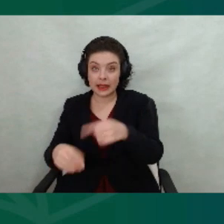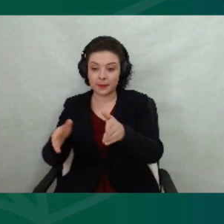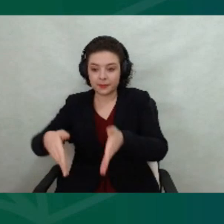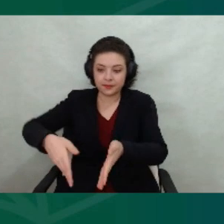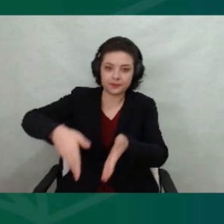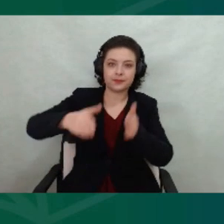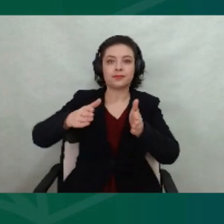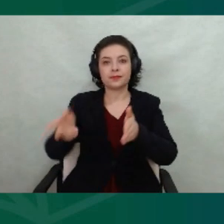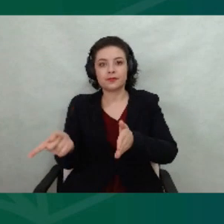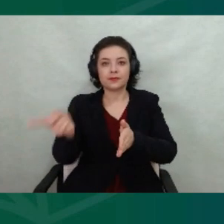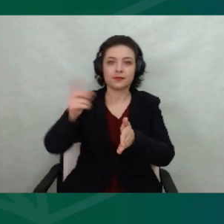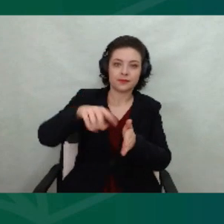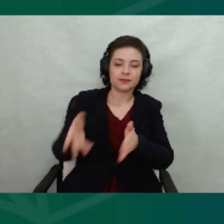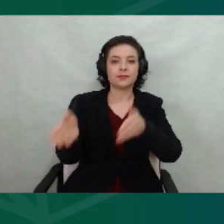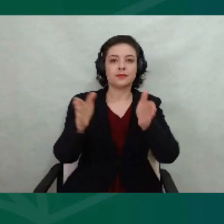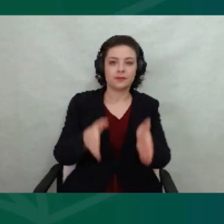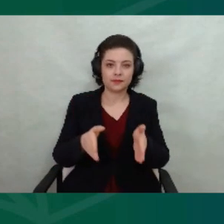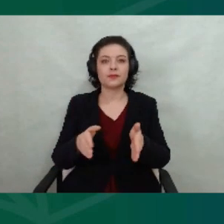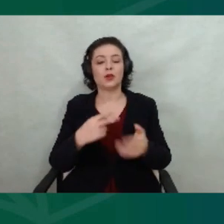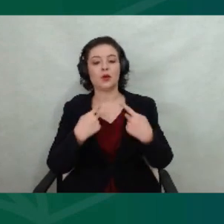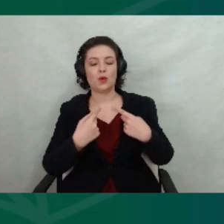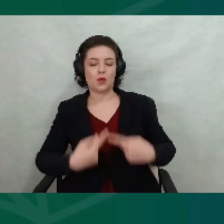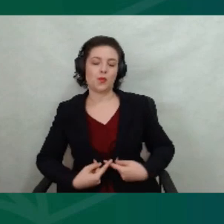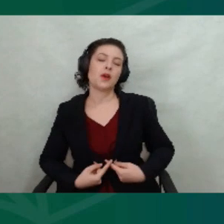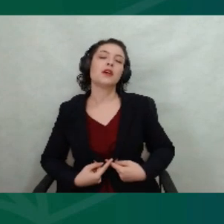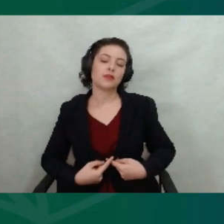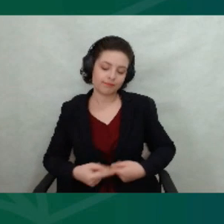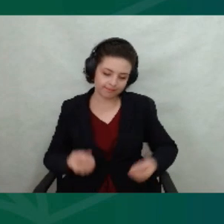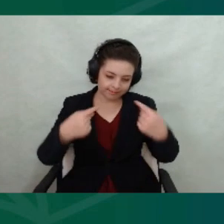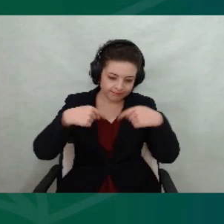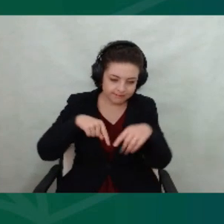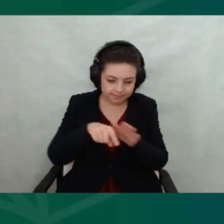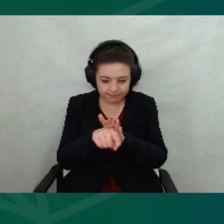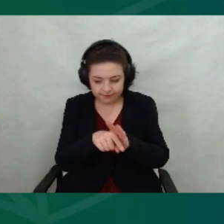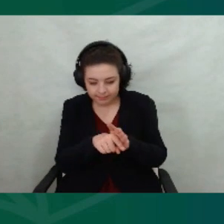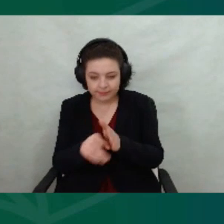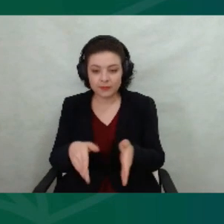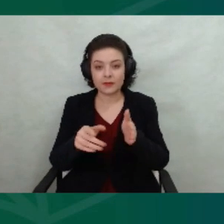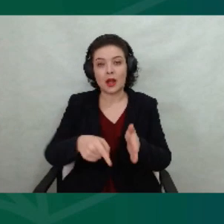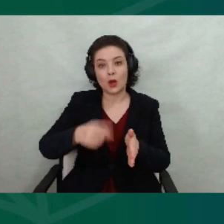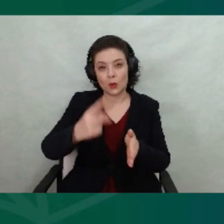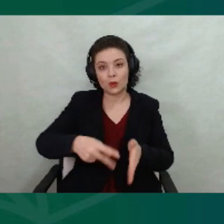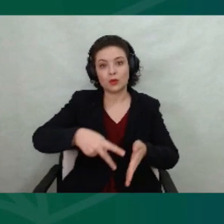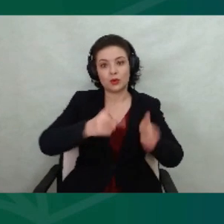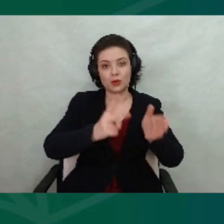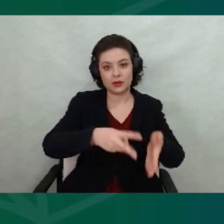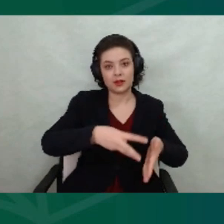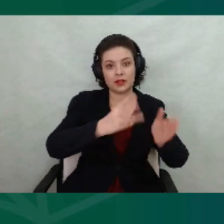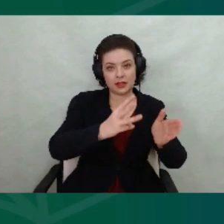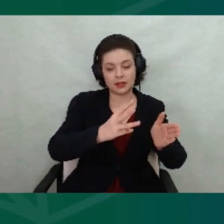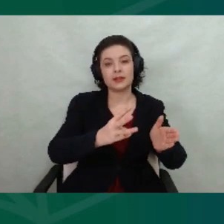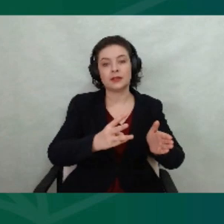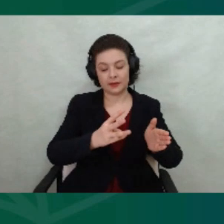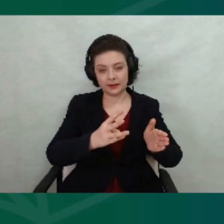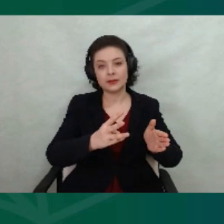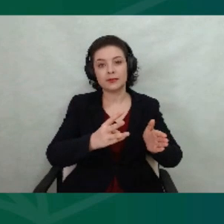para os testes em humanos, começando por fase 1, fase 2, até a fase 3, antes